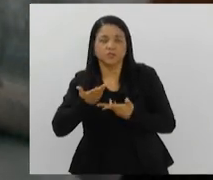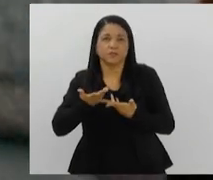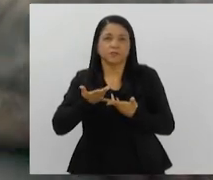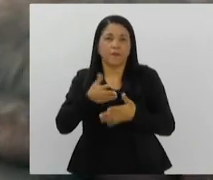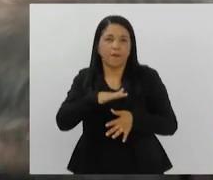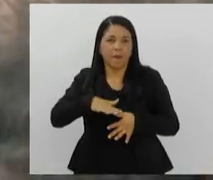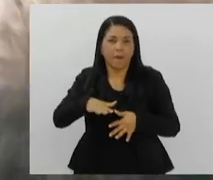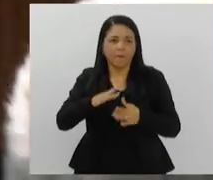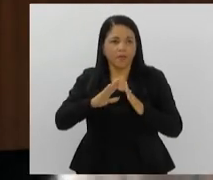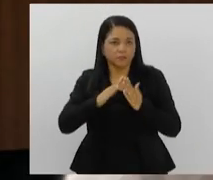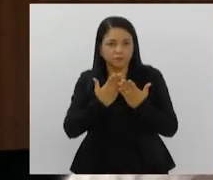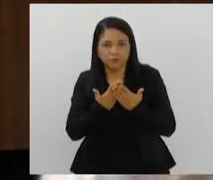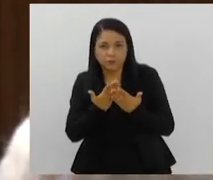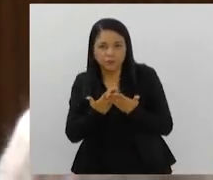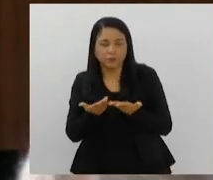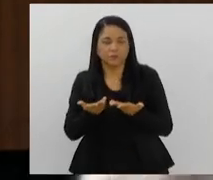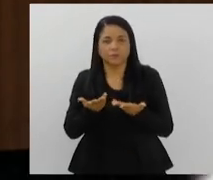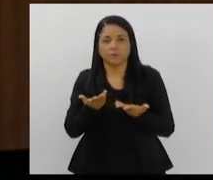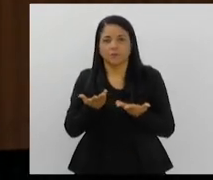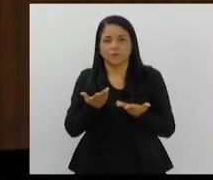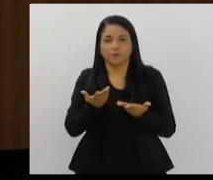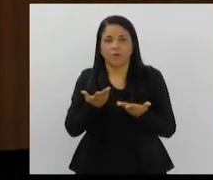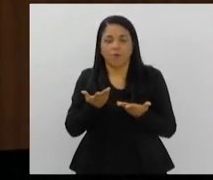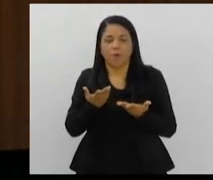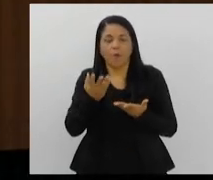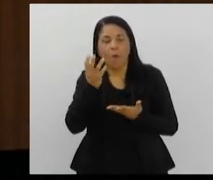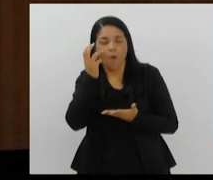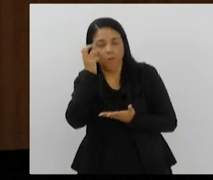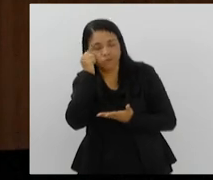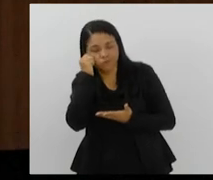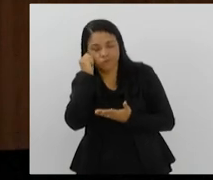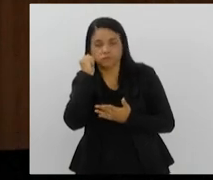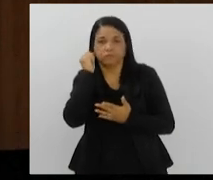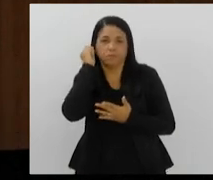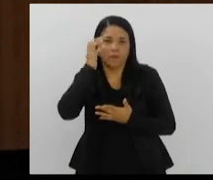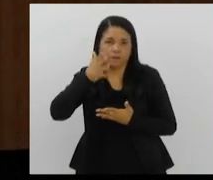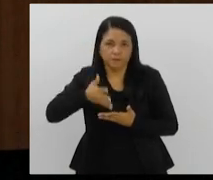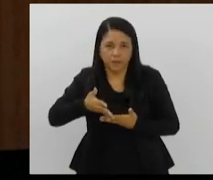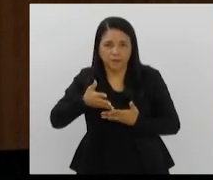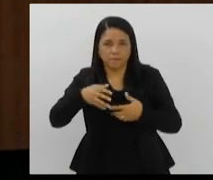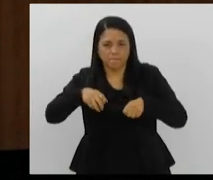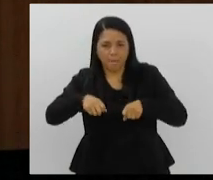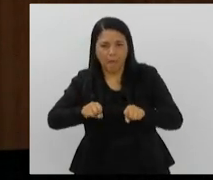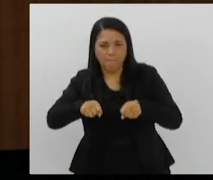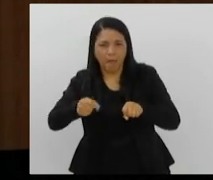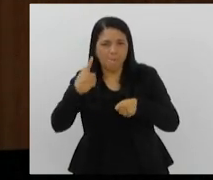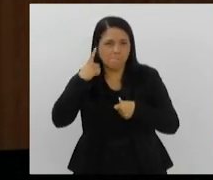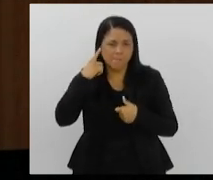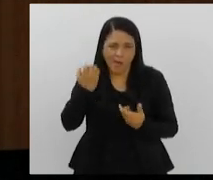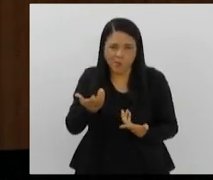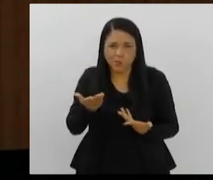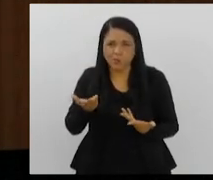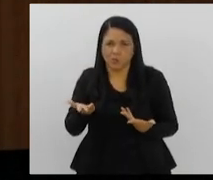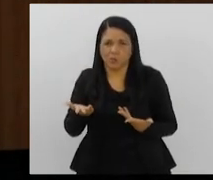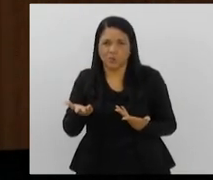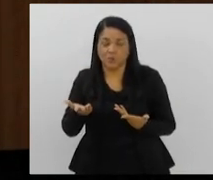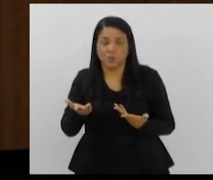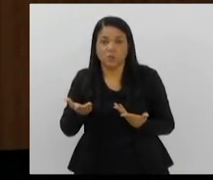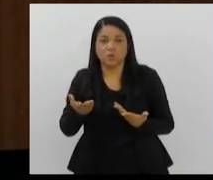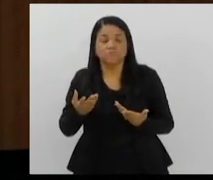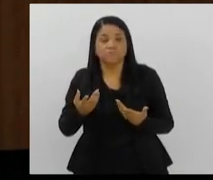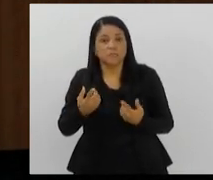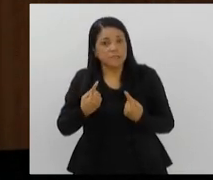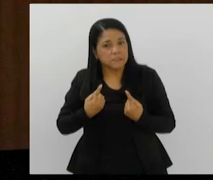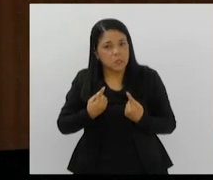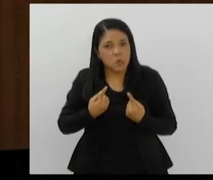ambiente escolar, seja durante o repouso noturno. Então, nada mais justo do que combater